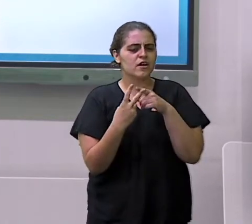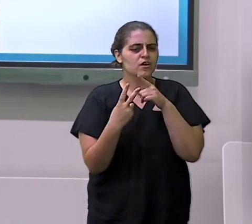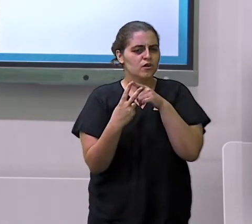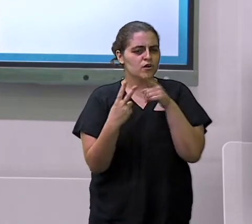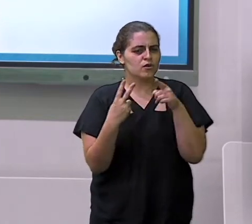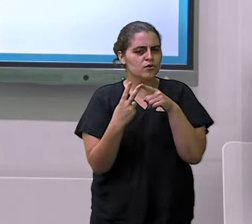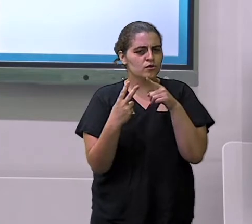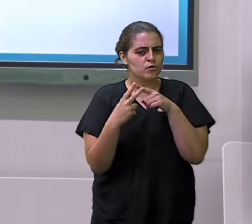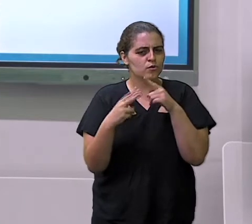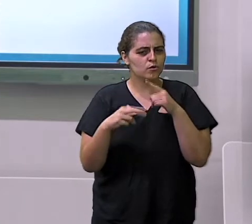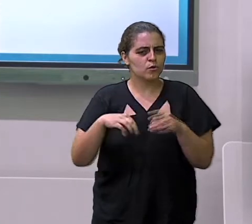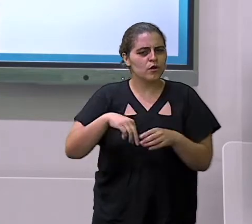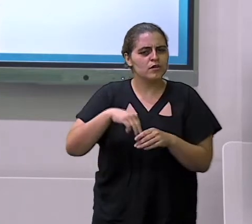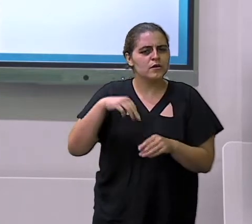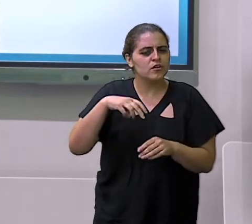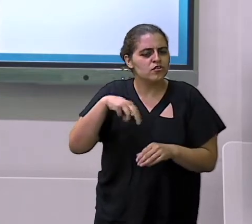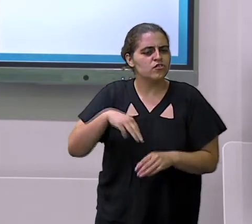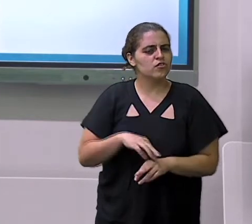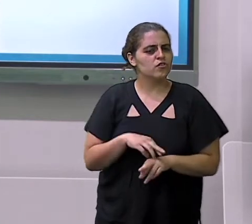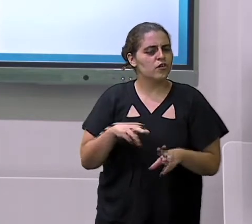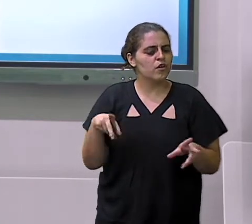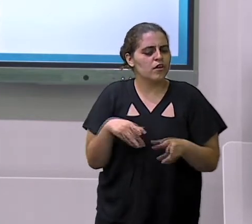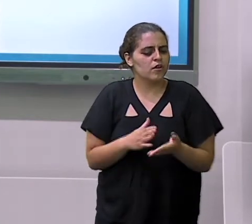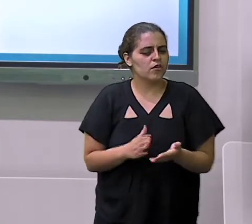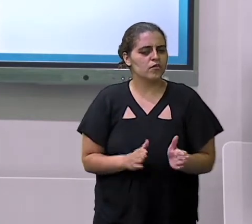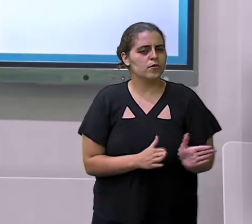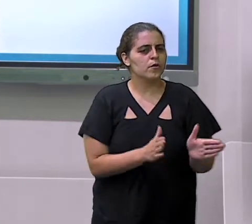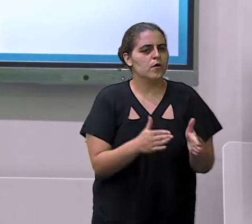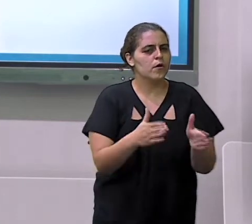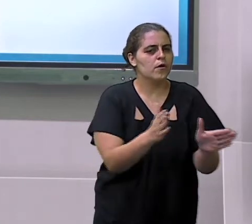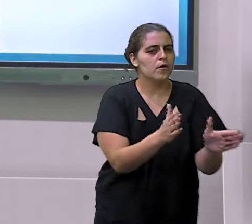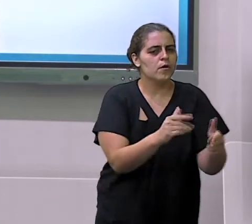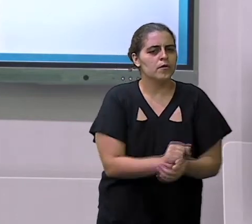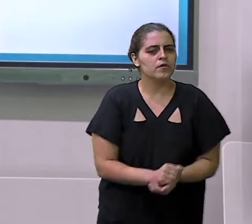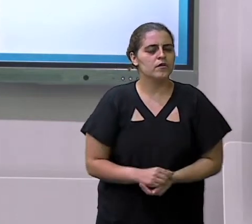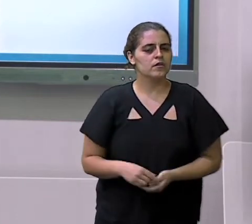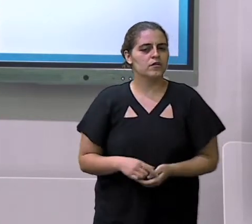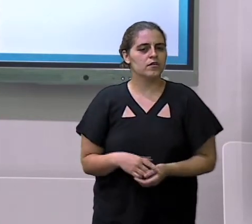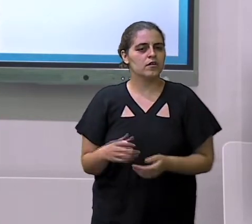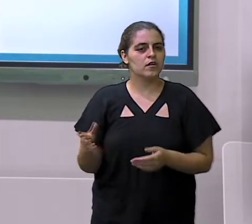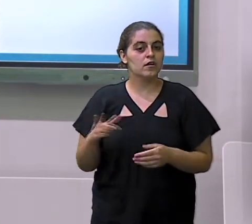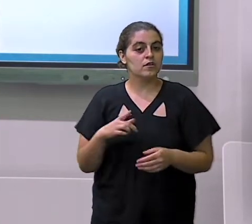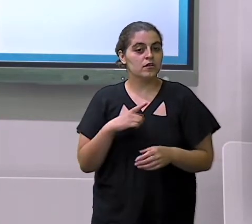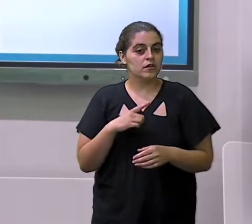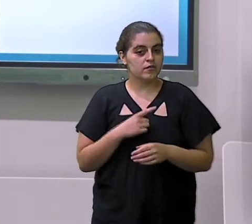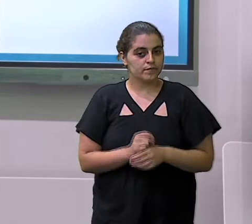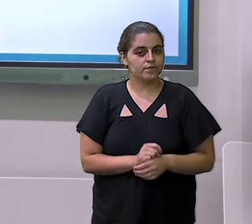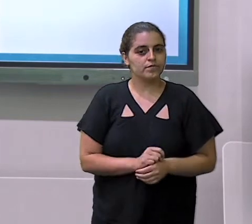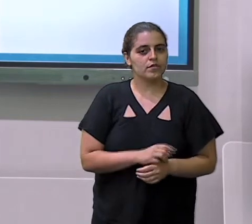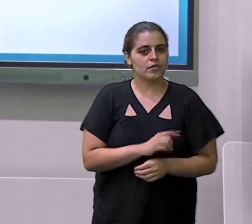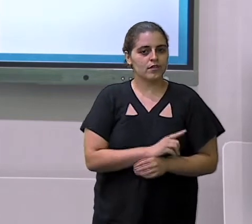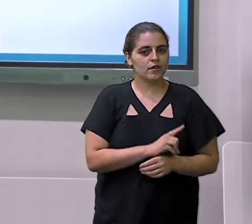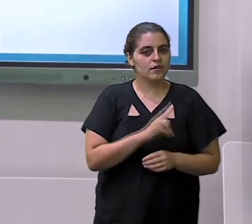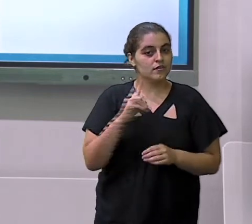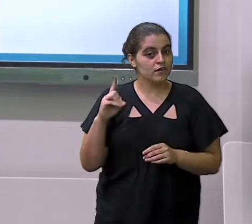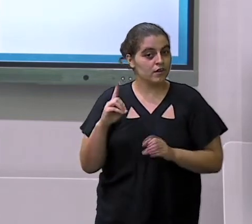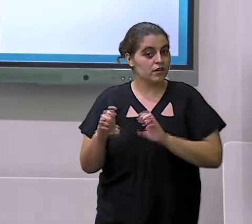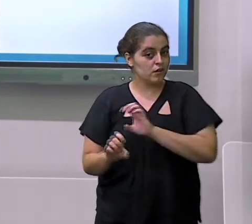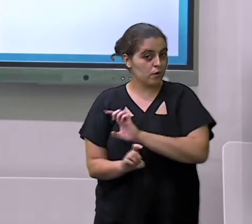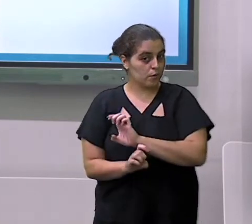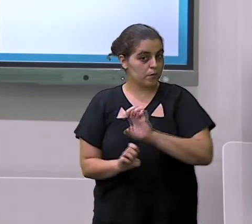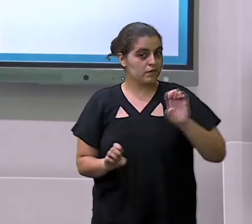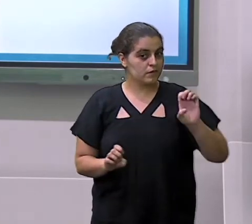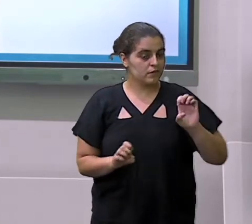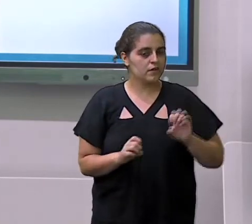margens e vai seguir o seu destino. Mas, tanto na lateral direita quanto